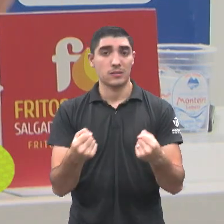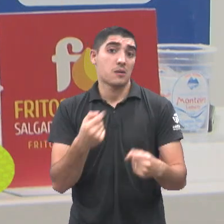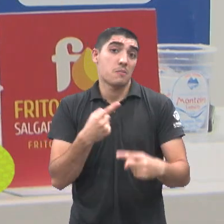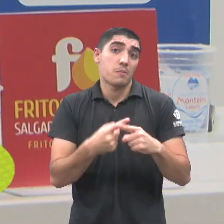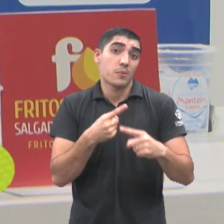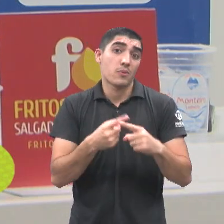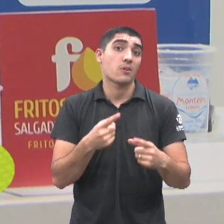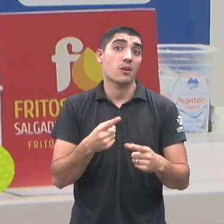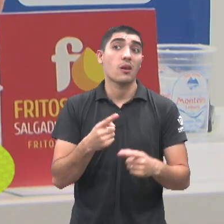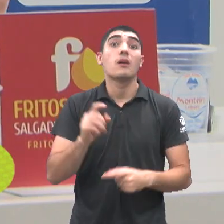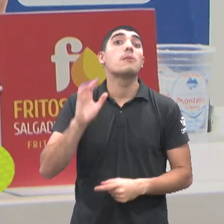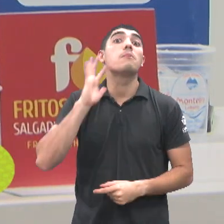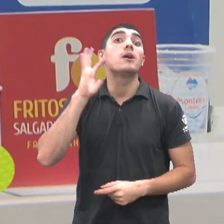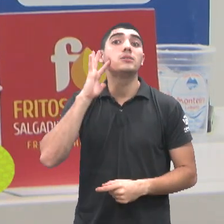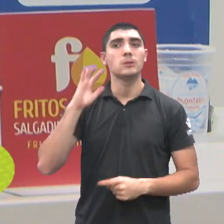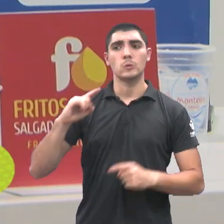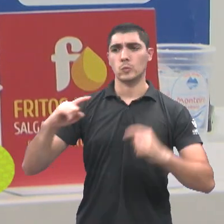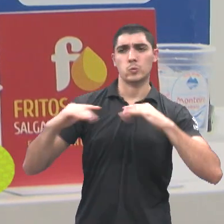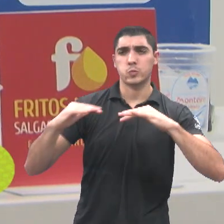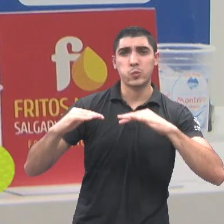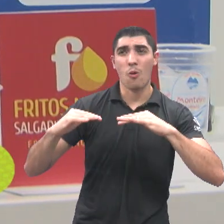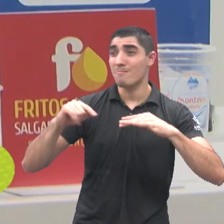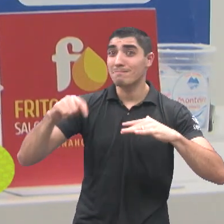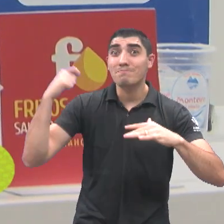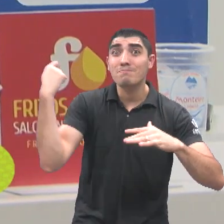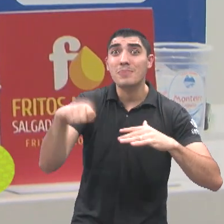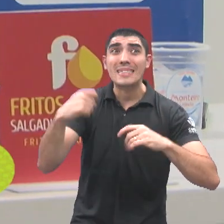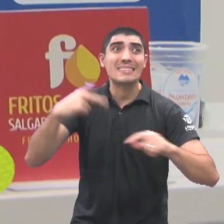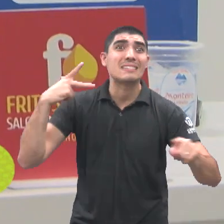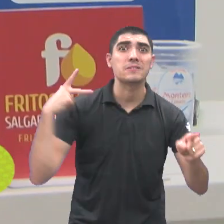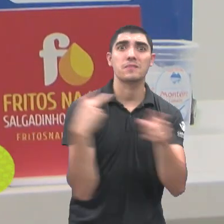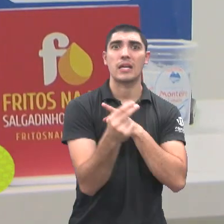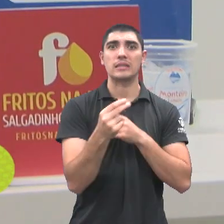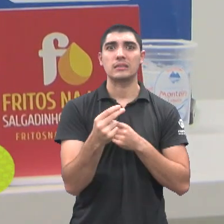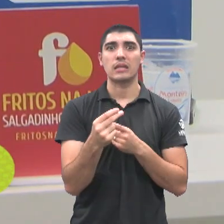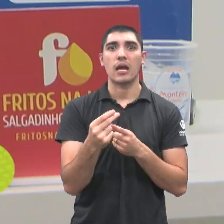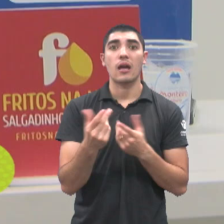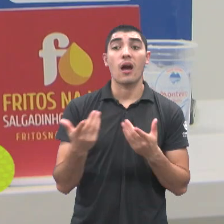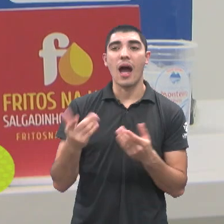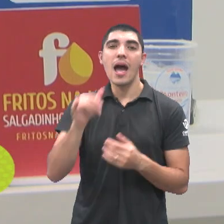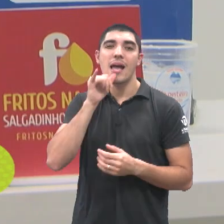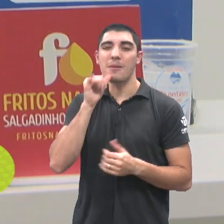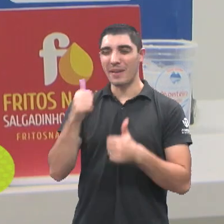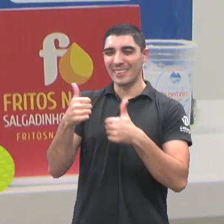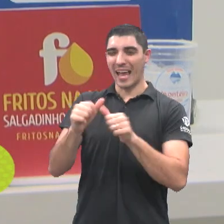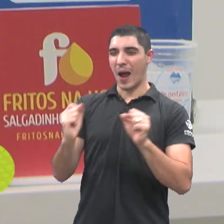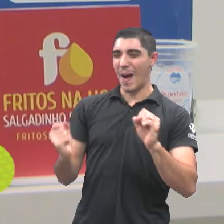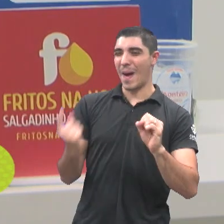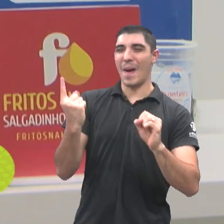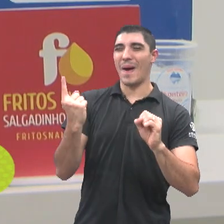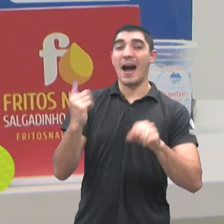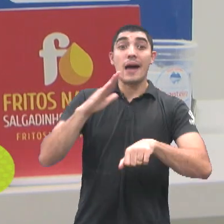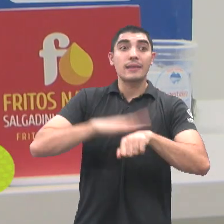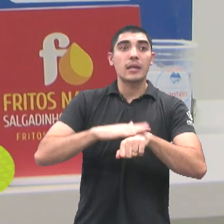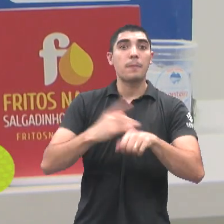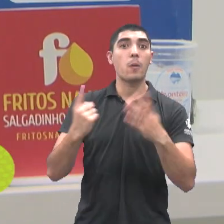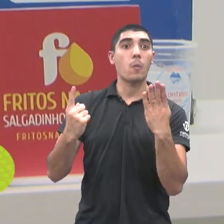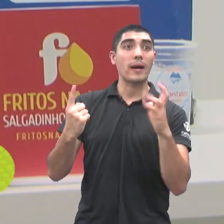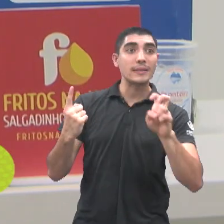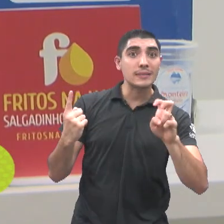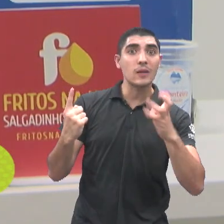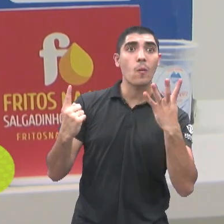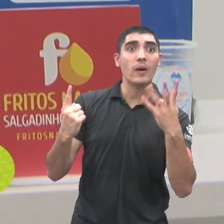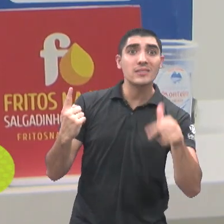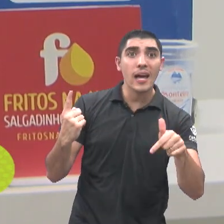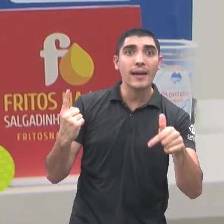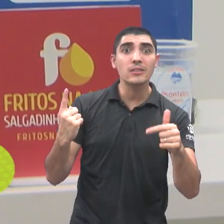jogo decisivo, que você, só a vitória interessa, você está vencendo o jogo e toma um gol aos 45, 47. Então,